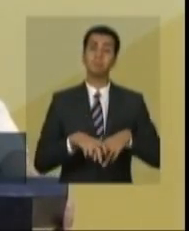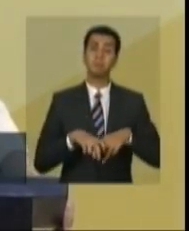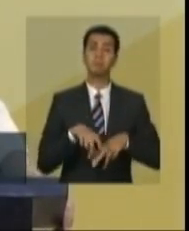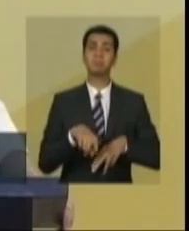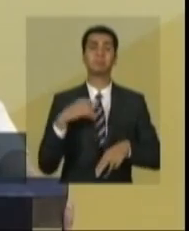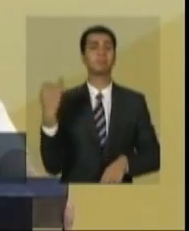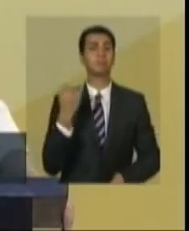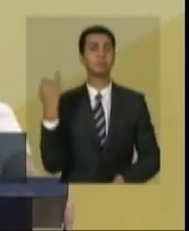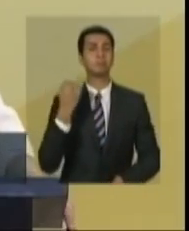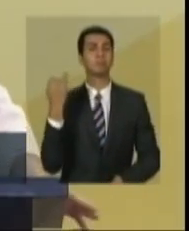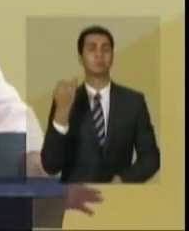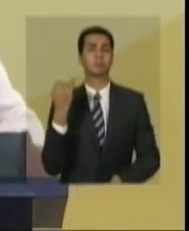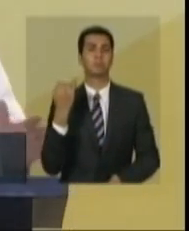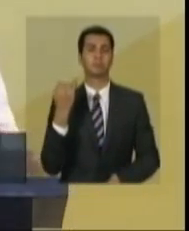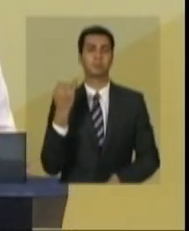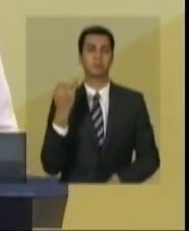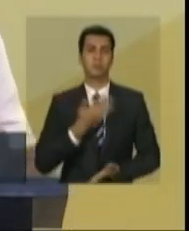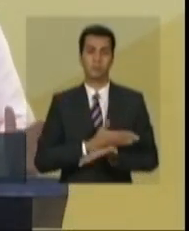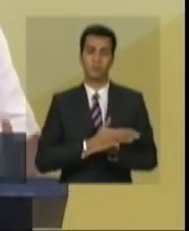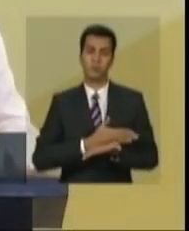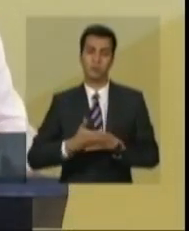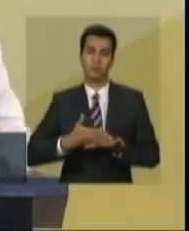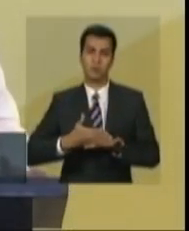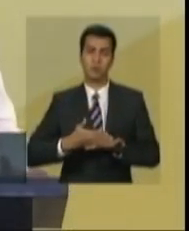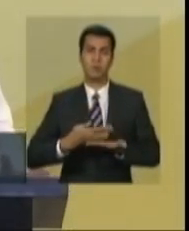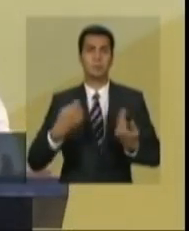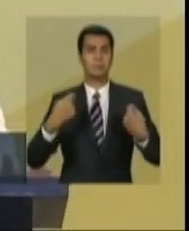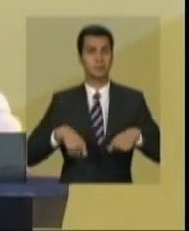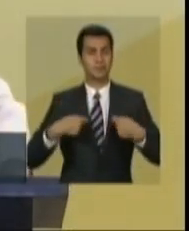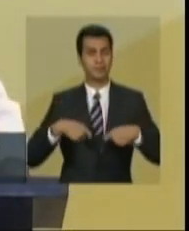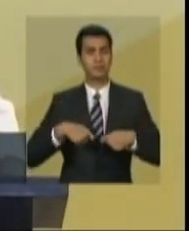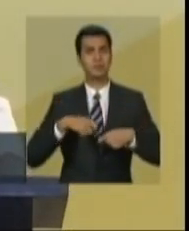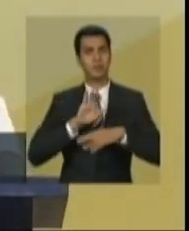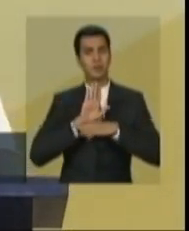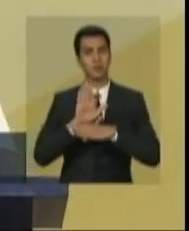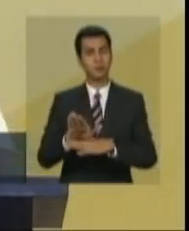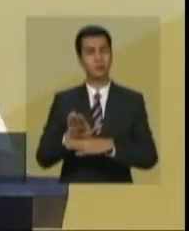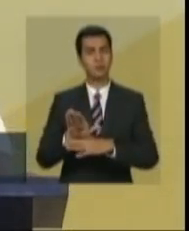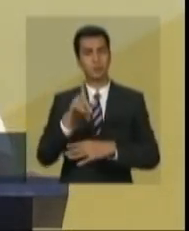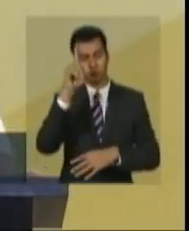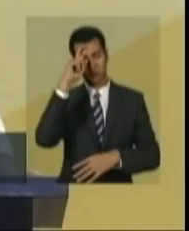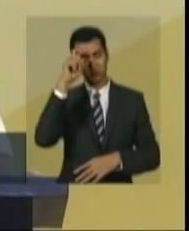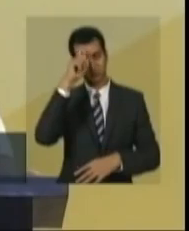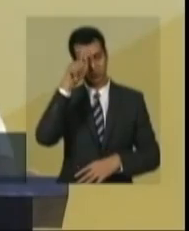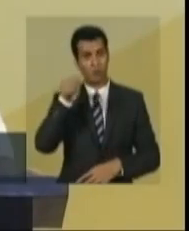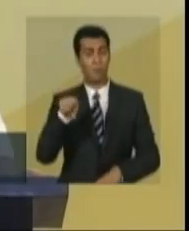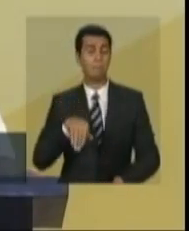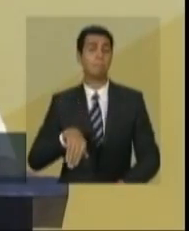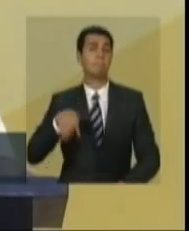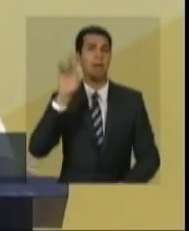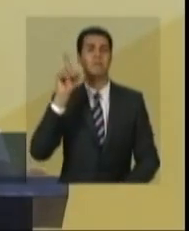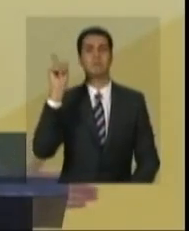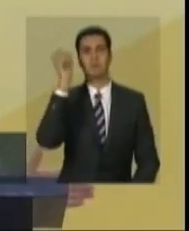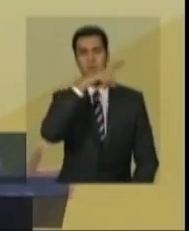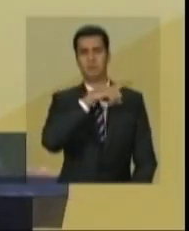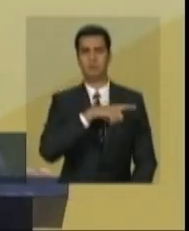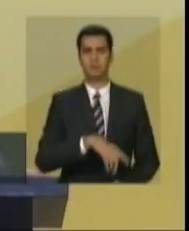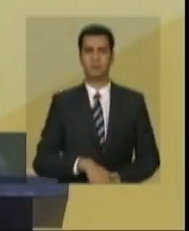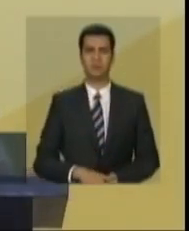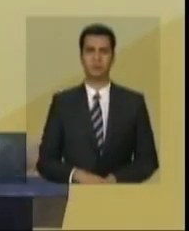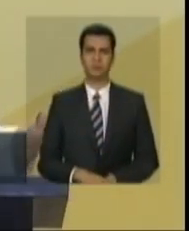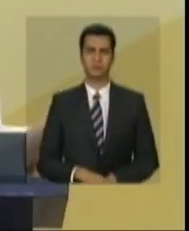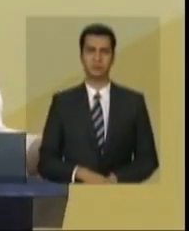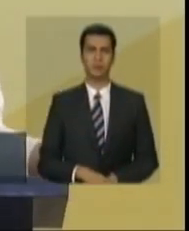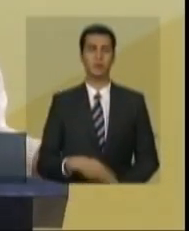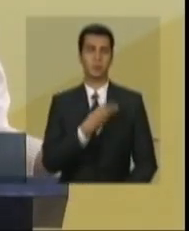que o início se dê pelos hospitais que enfrentem as maiores dificuldades. O